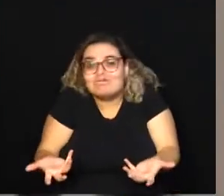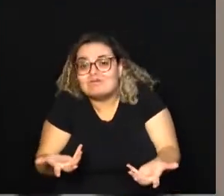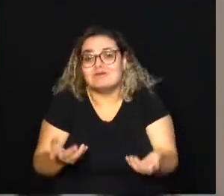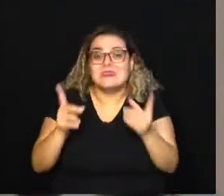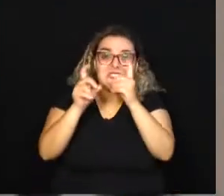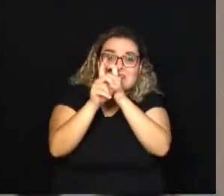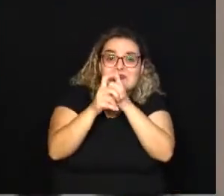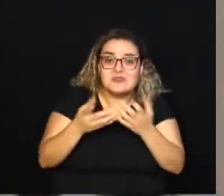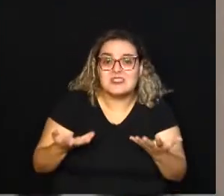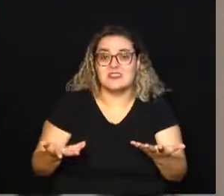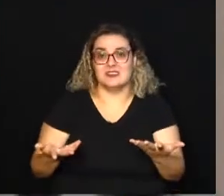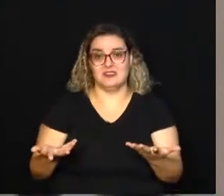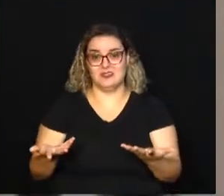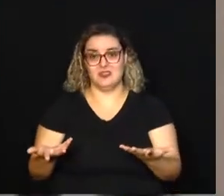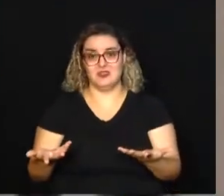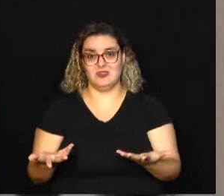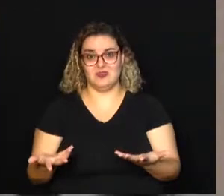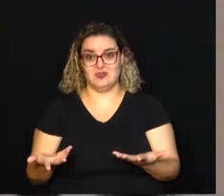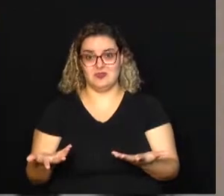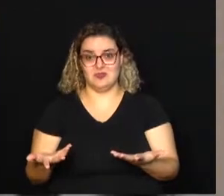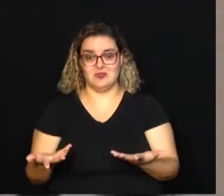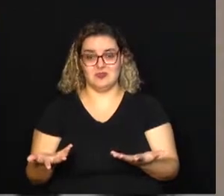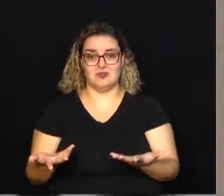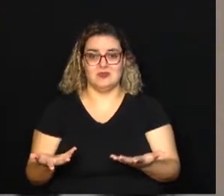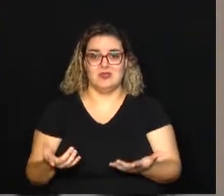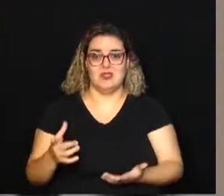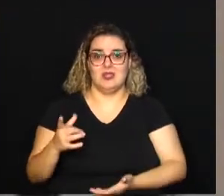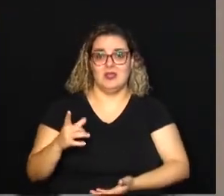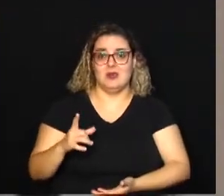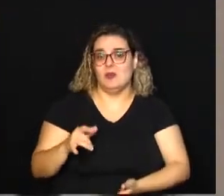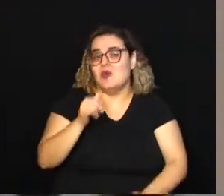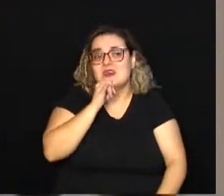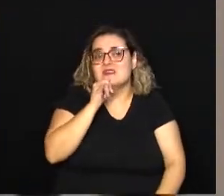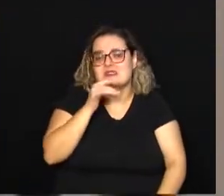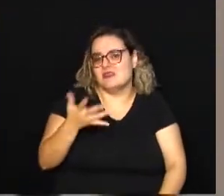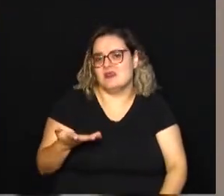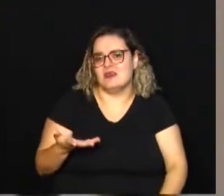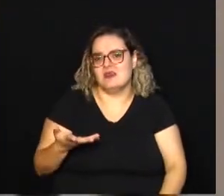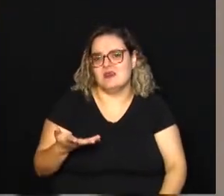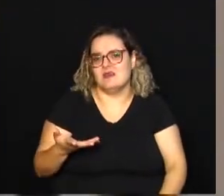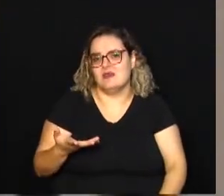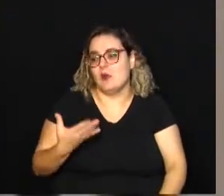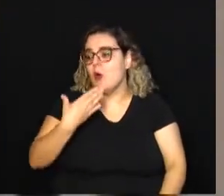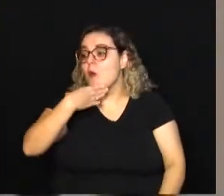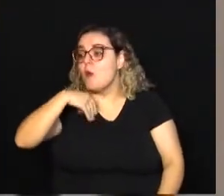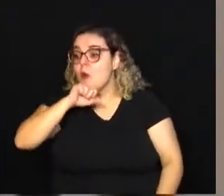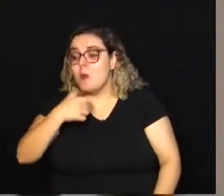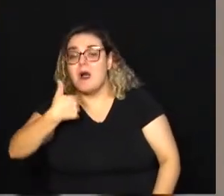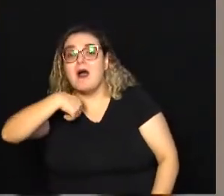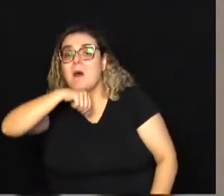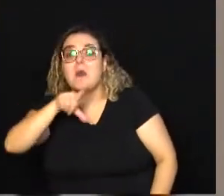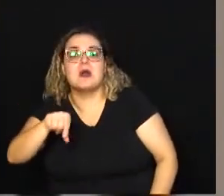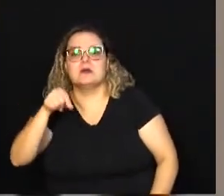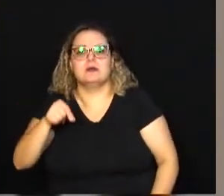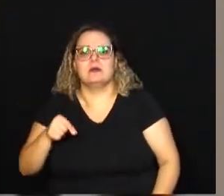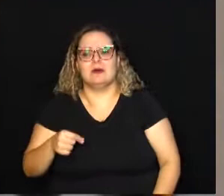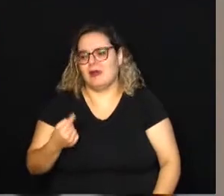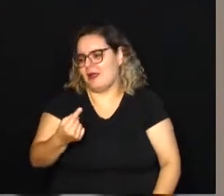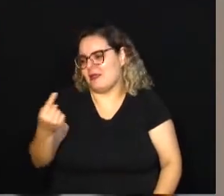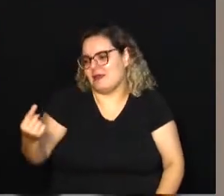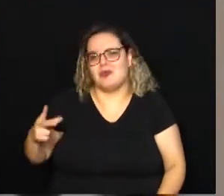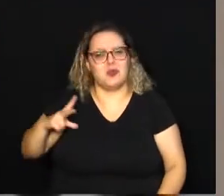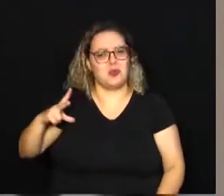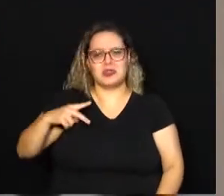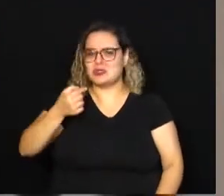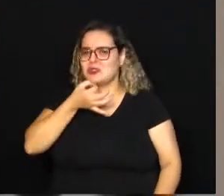a gente colocar isso, por exemplo, nas mãos dos pais, porque cada um tem a sua visão, tem o seu